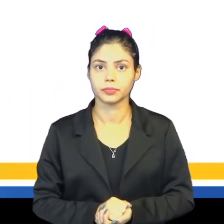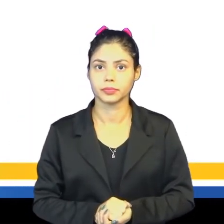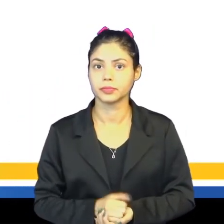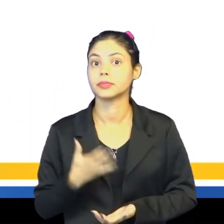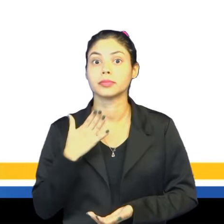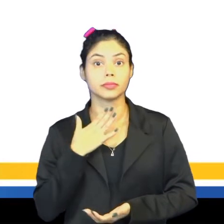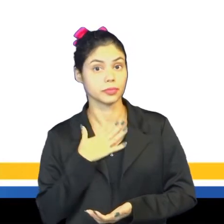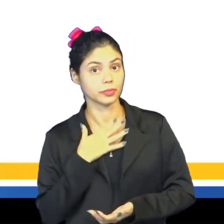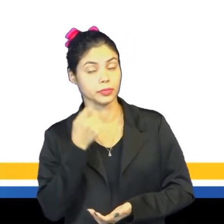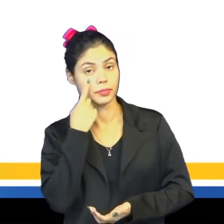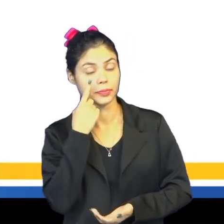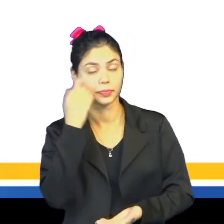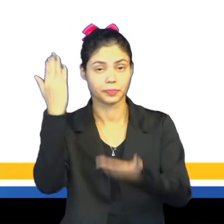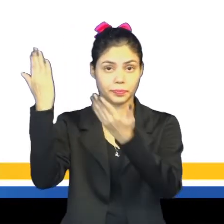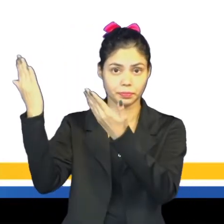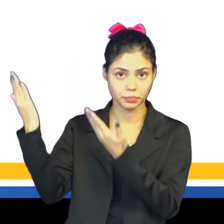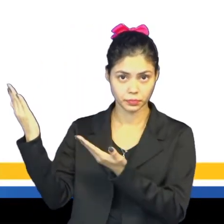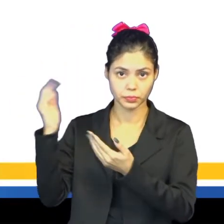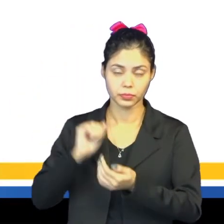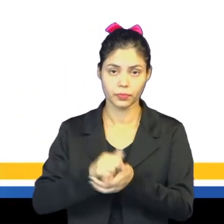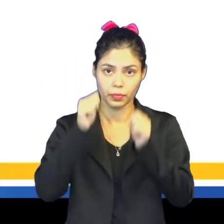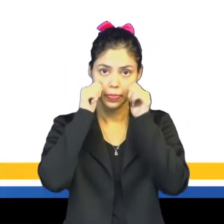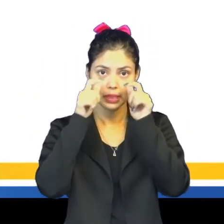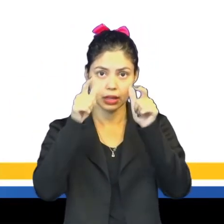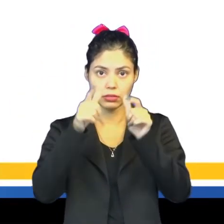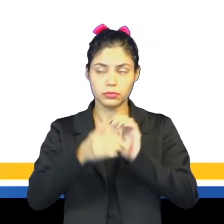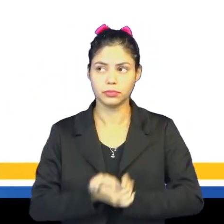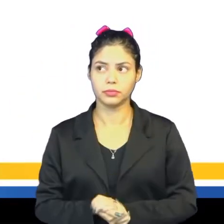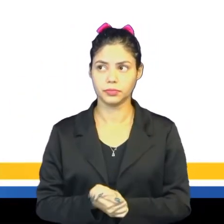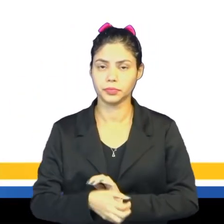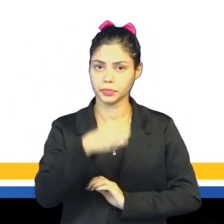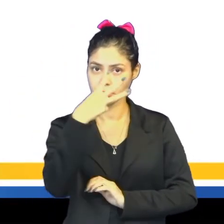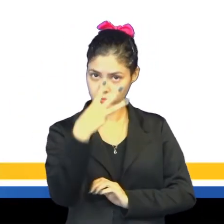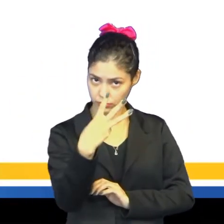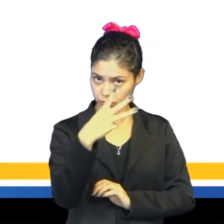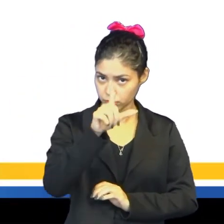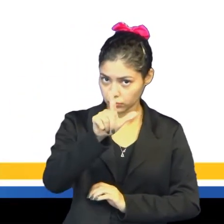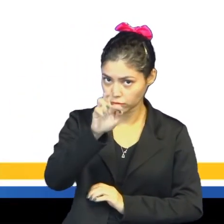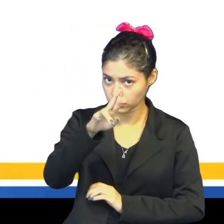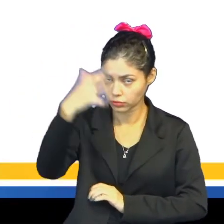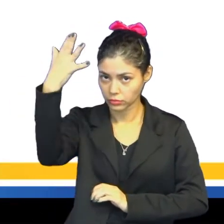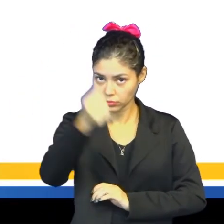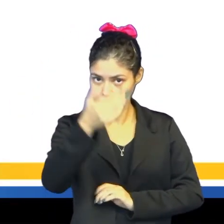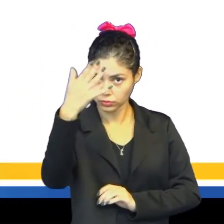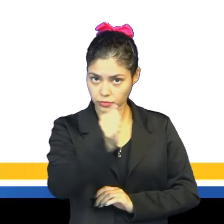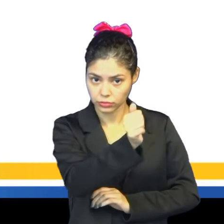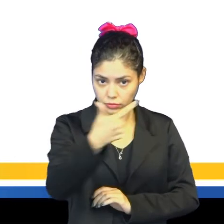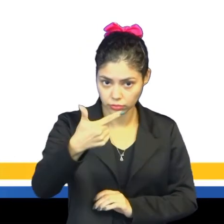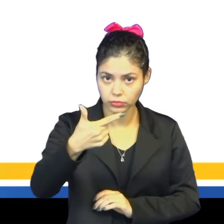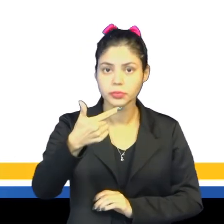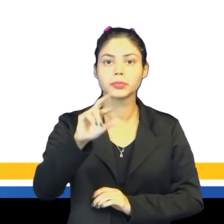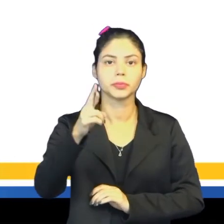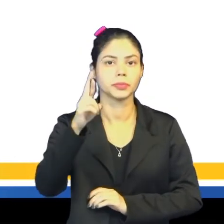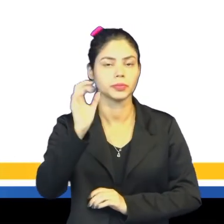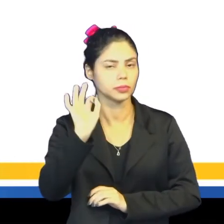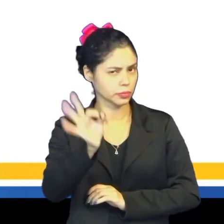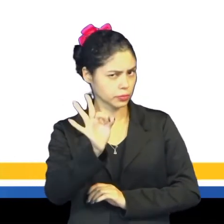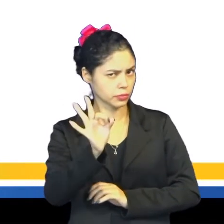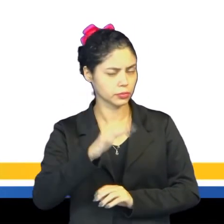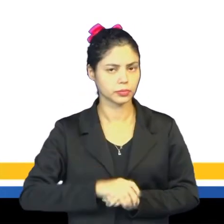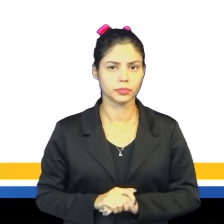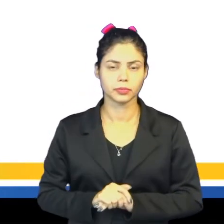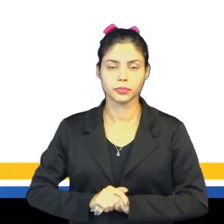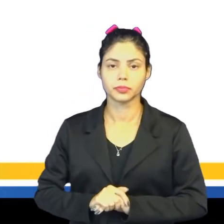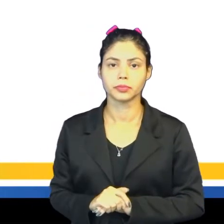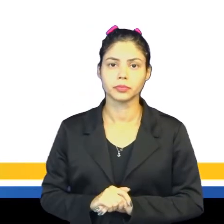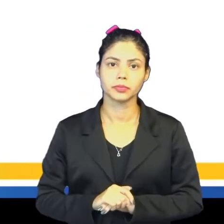Opa, vamos ver esse negócio aí. Presta bem atenção. 3 litros de leite custam R$ 12, certo? Então